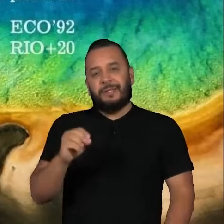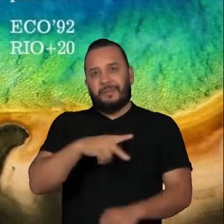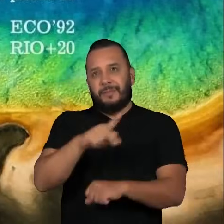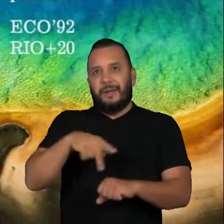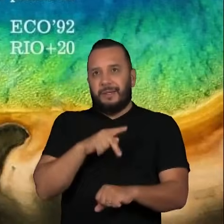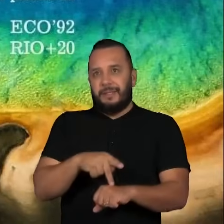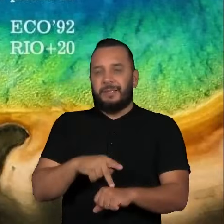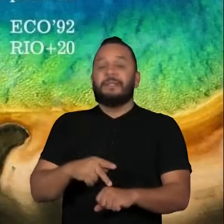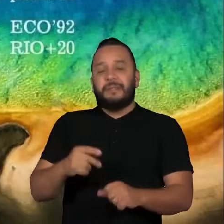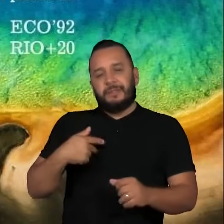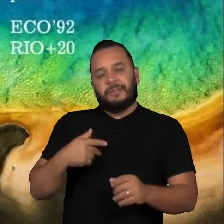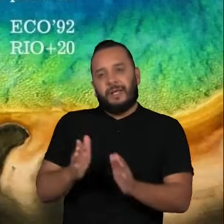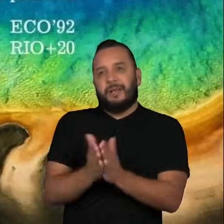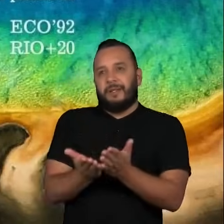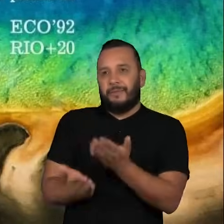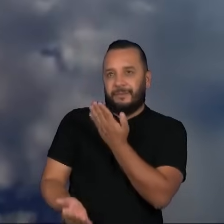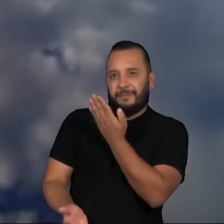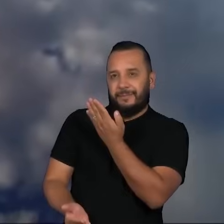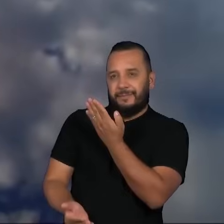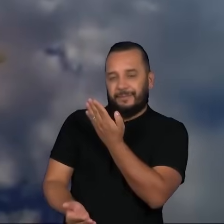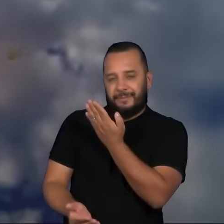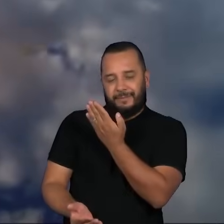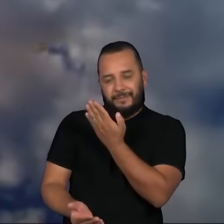livro A Terra Vista do Céu.